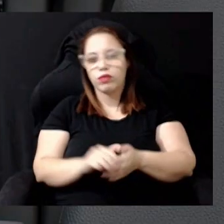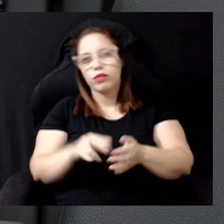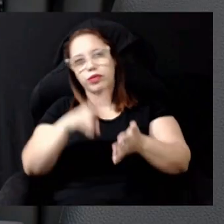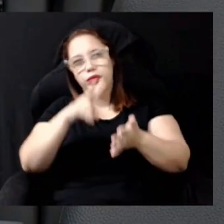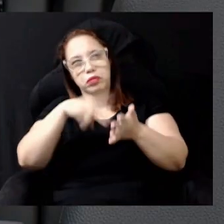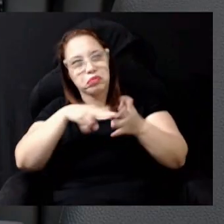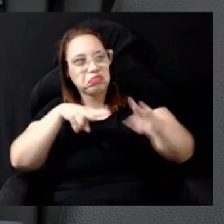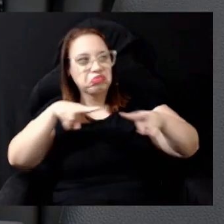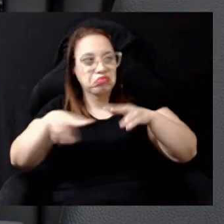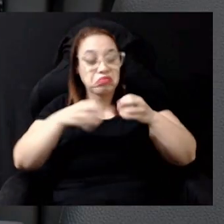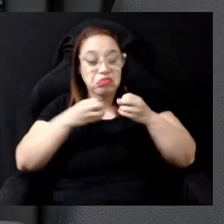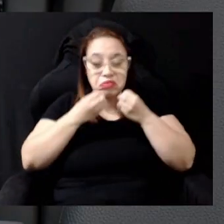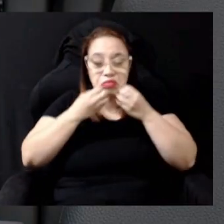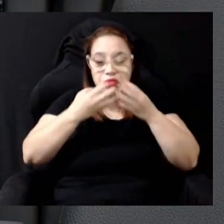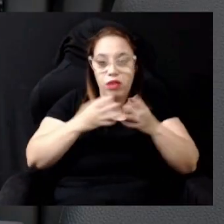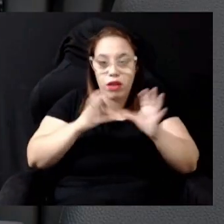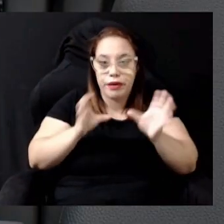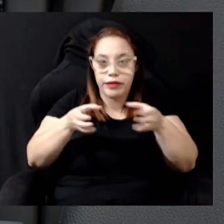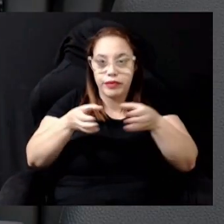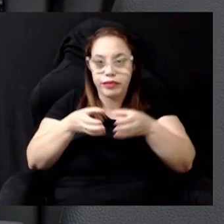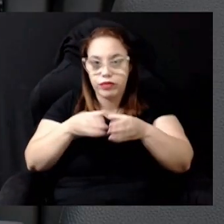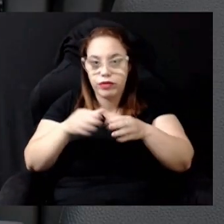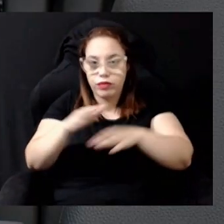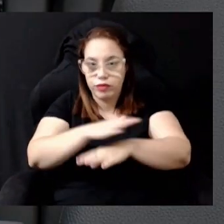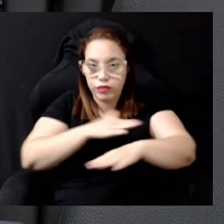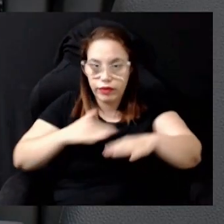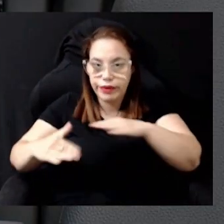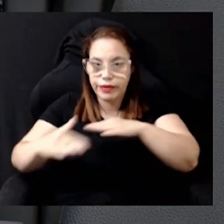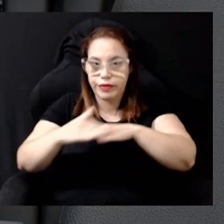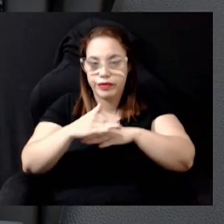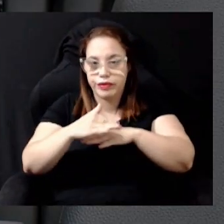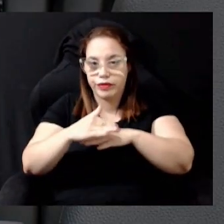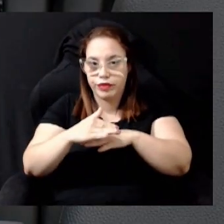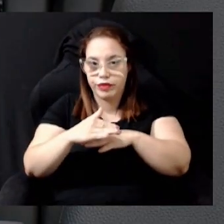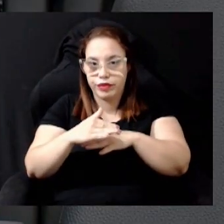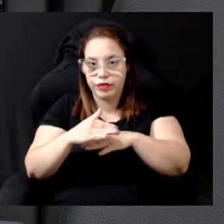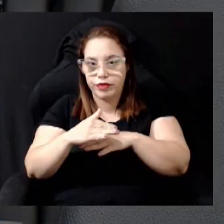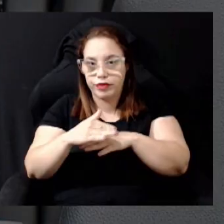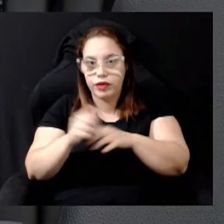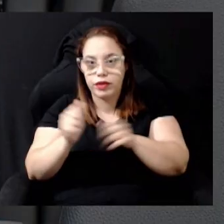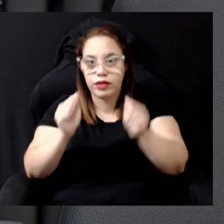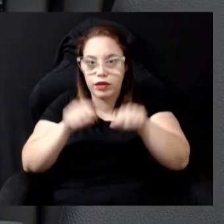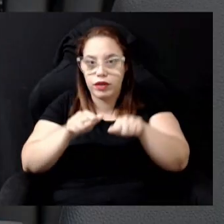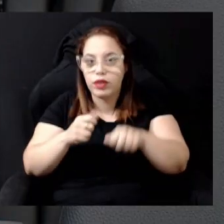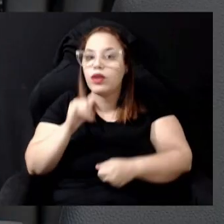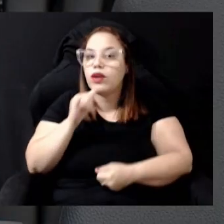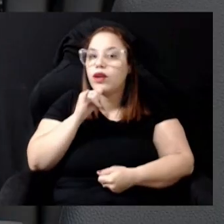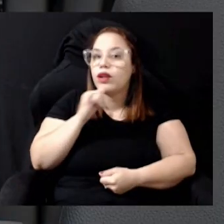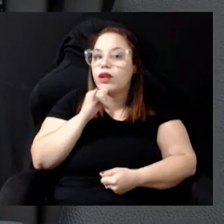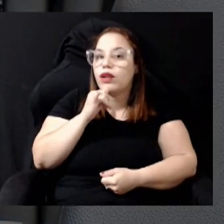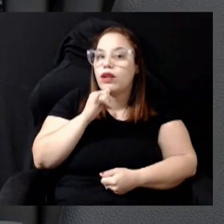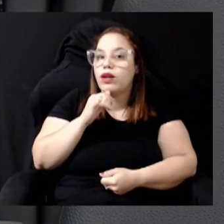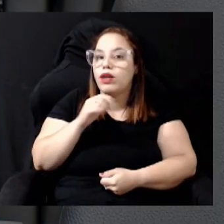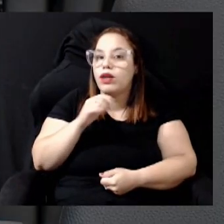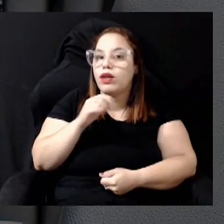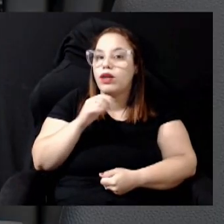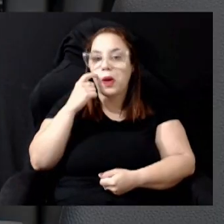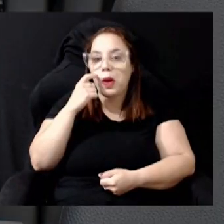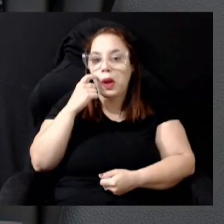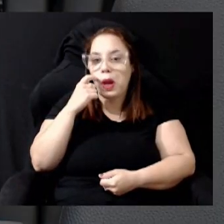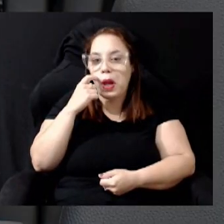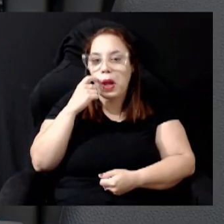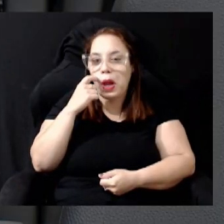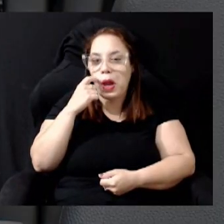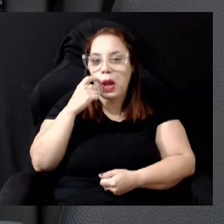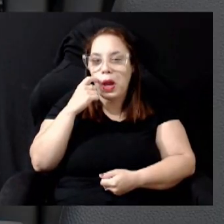e essa comunidade do entorno ciente de que há essa probabilidade. Ontem, por exemplo, com essa chuva que houve, a pessoal